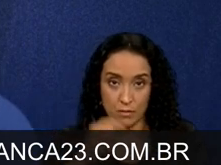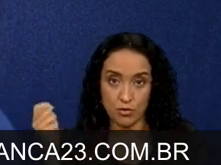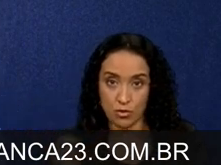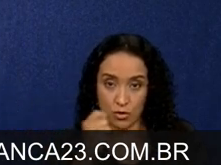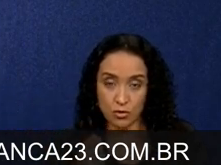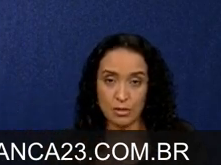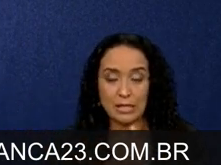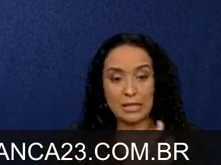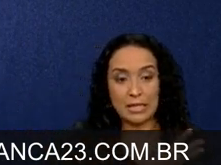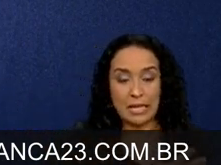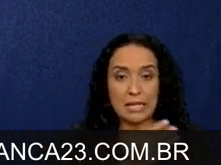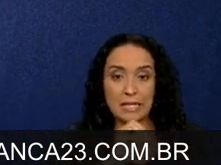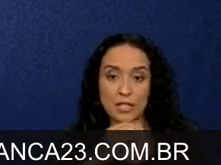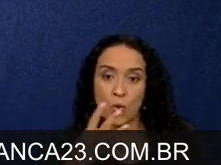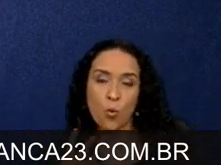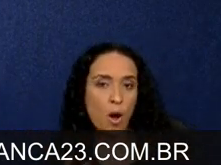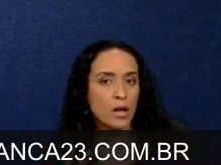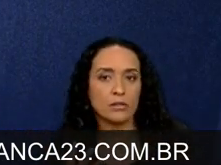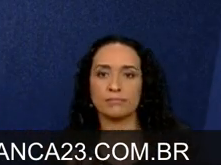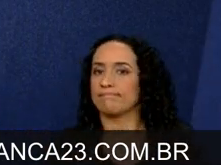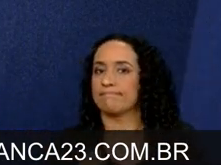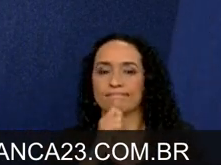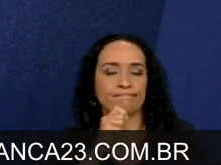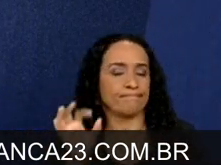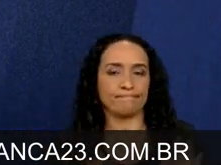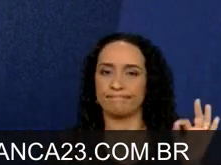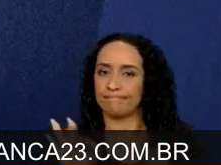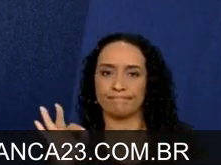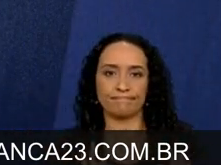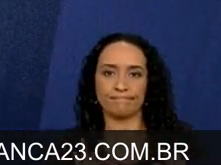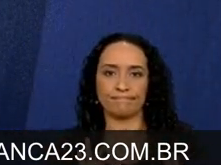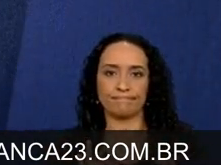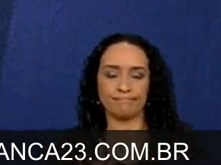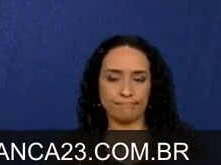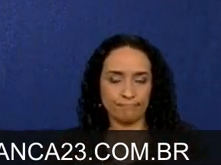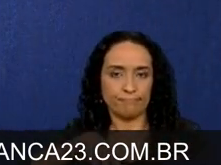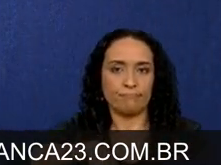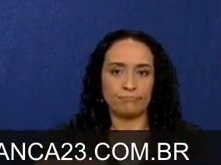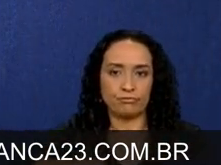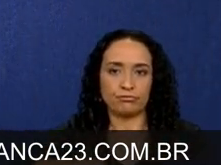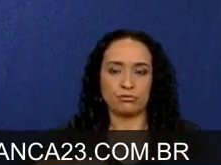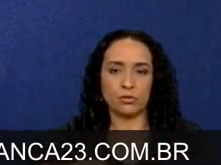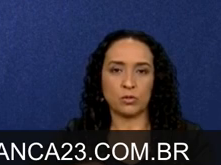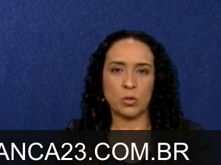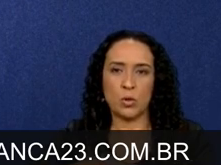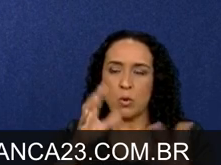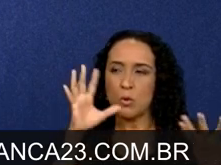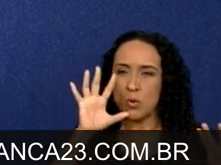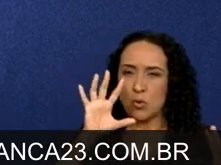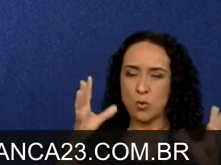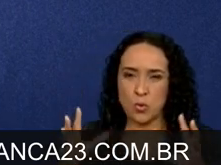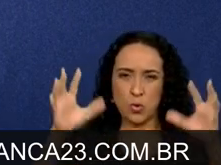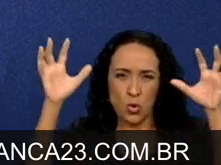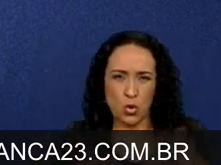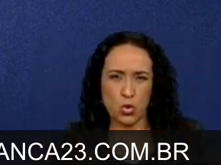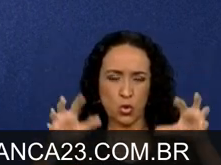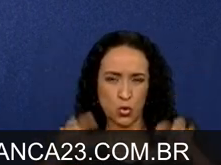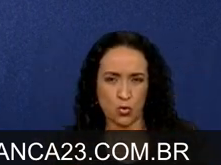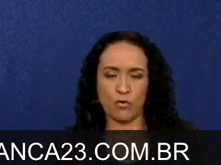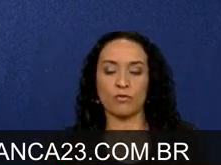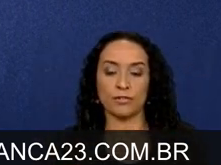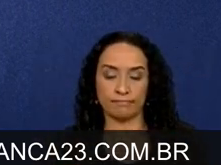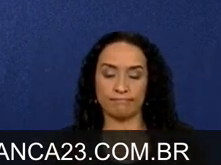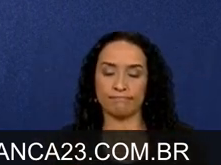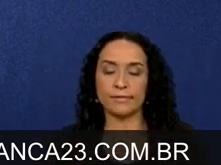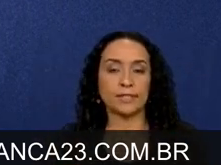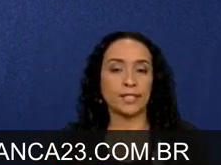gaúchos, 304 não estavam preparados para enfrentar essa fúria da natureza causada pelo homem. Isso